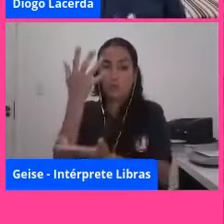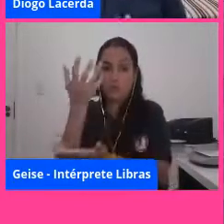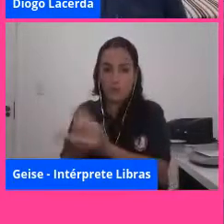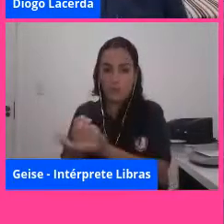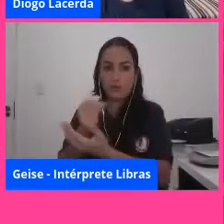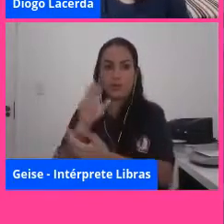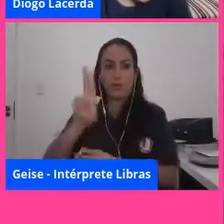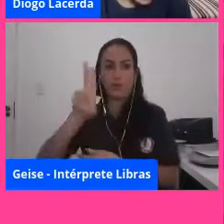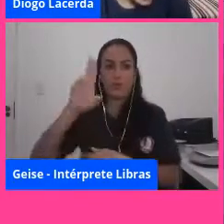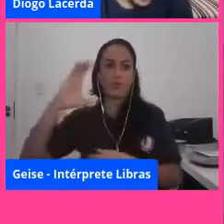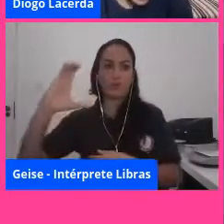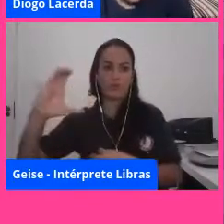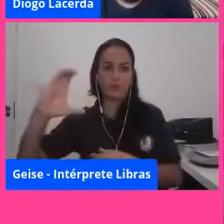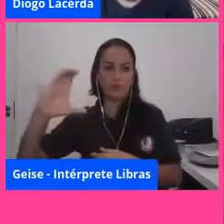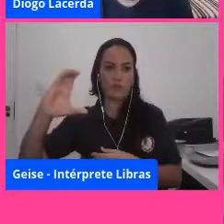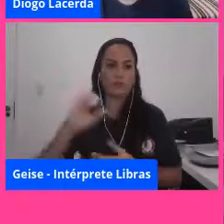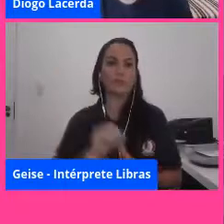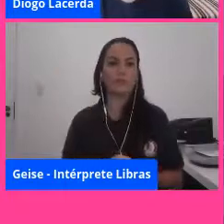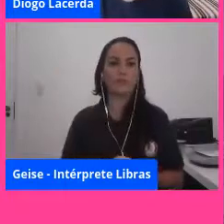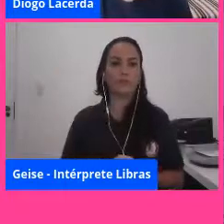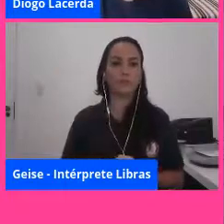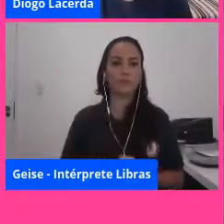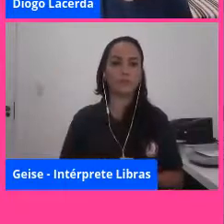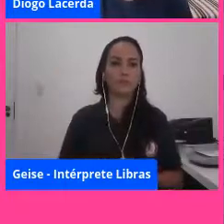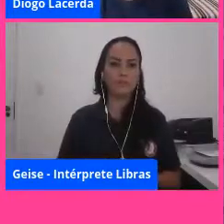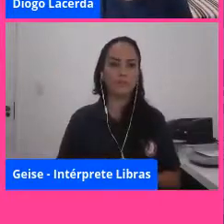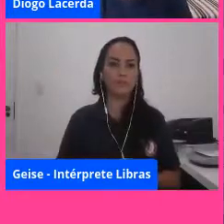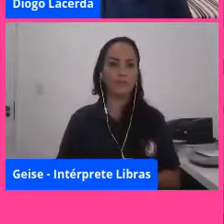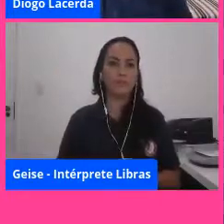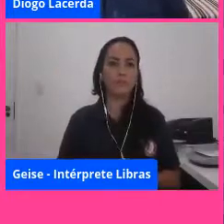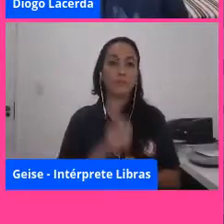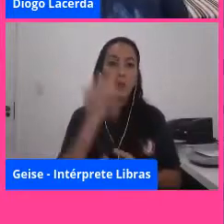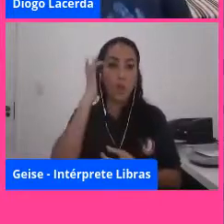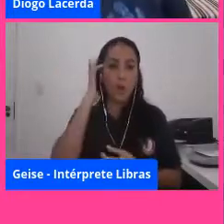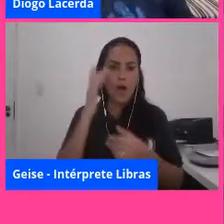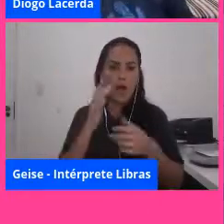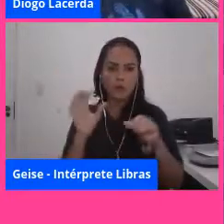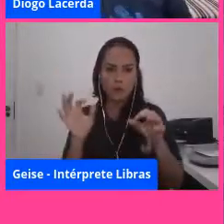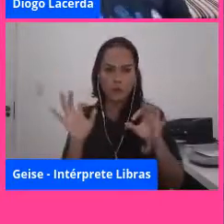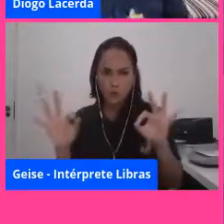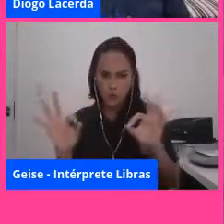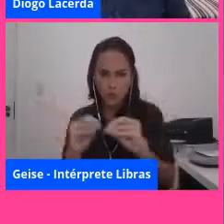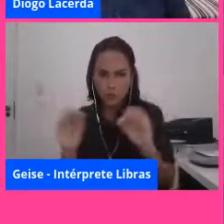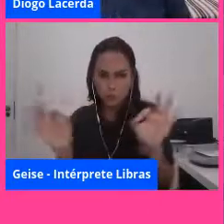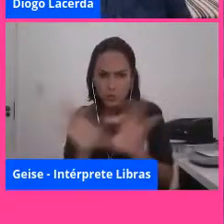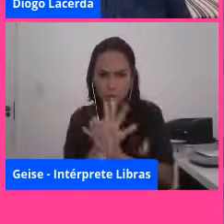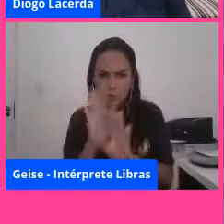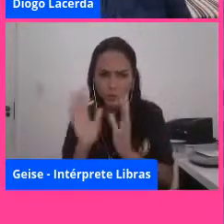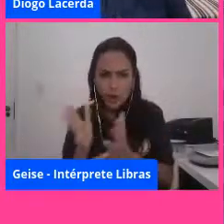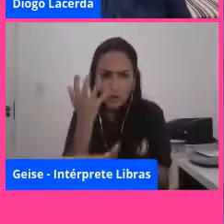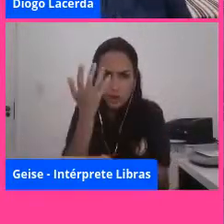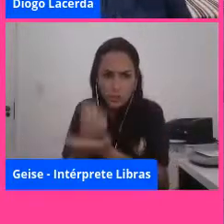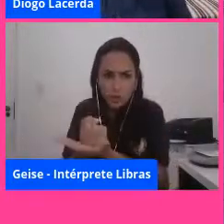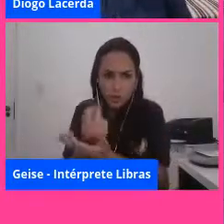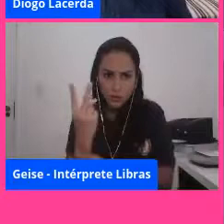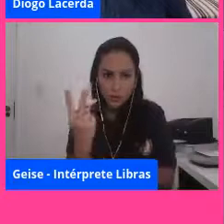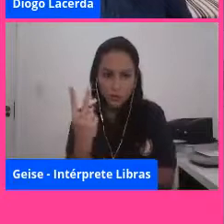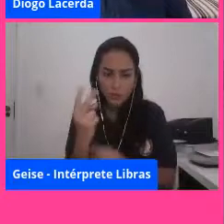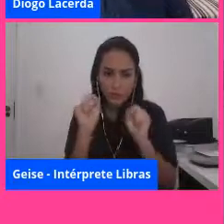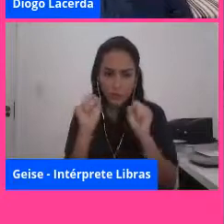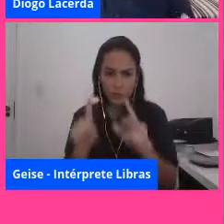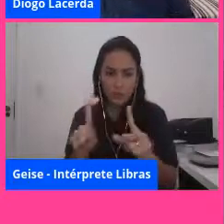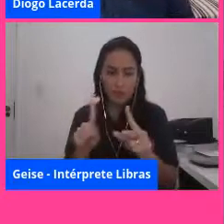Cura. Beleza, pessoal? Eu acho que já deu para todo mundo baixar, deu para todo